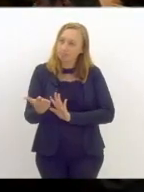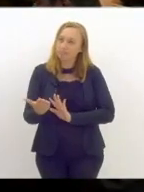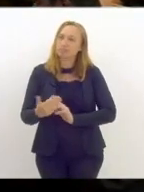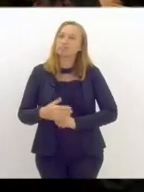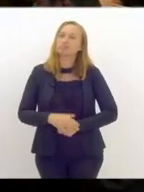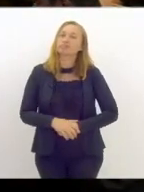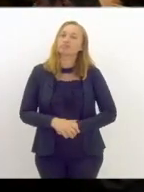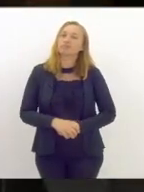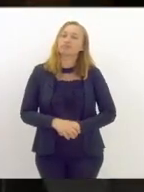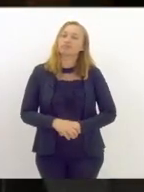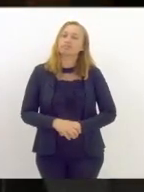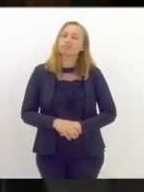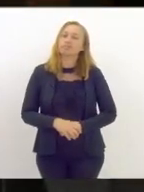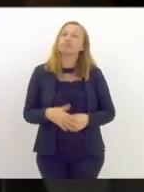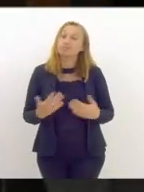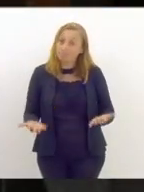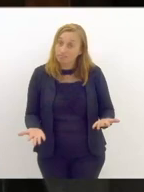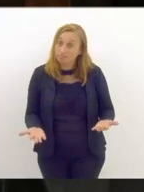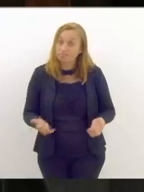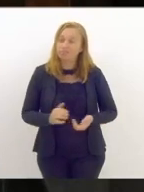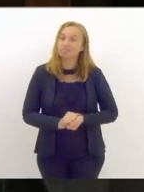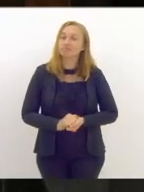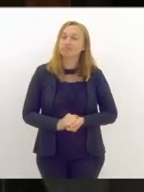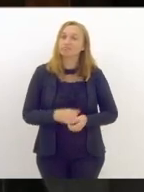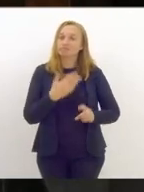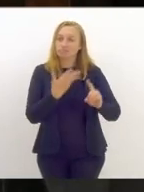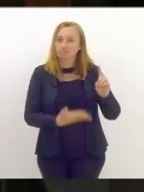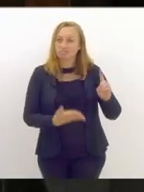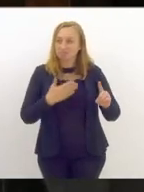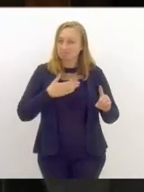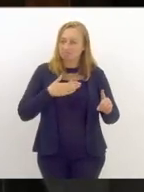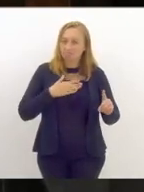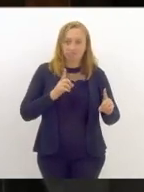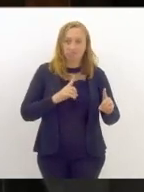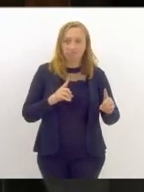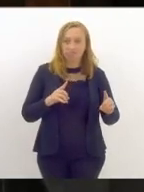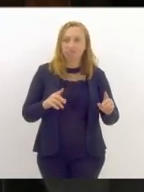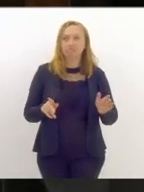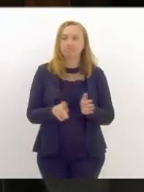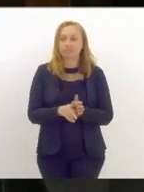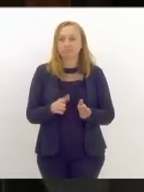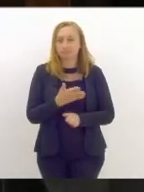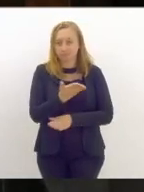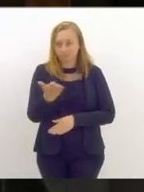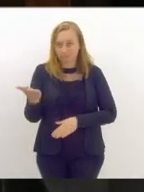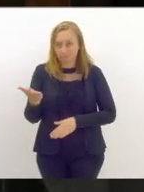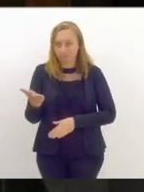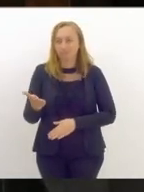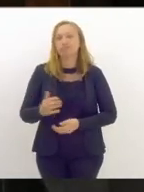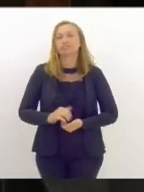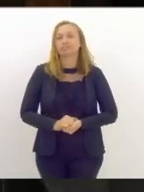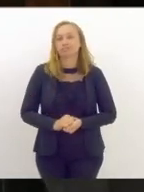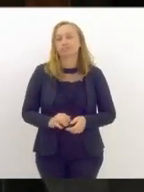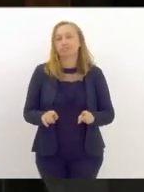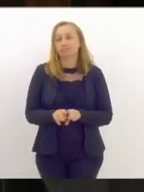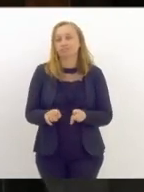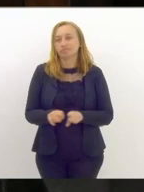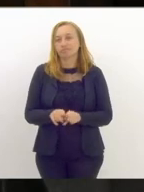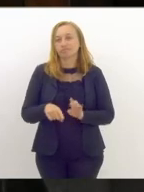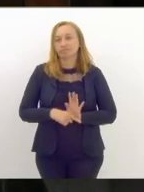cada um de vocês também. Então, essa homenagem não é minha, essa homenagem é para todos nós que, de certa forma,